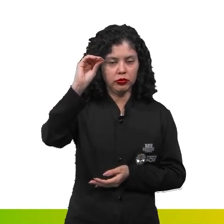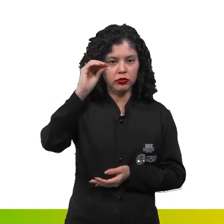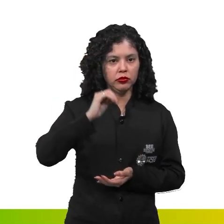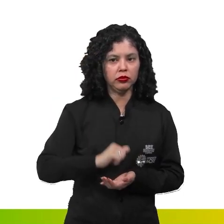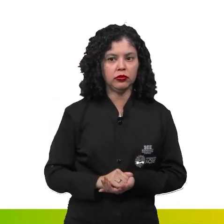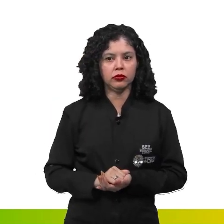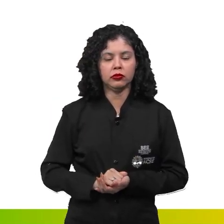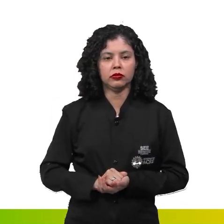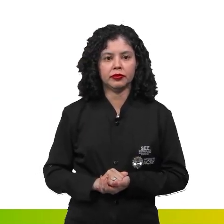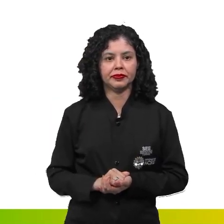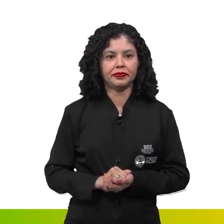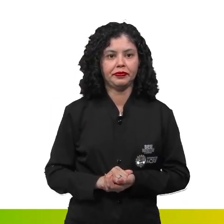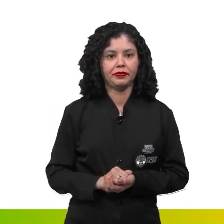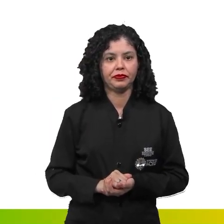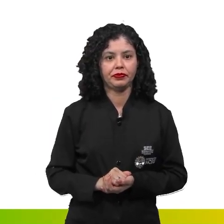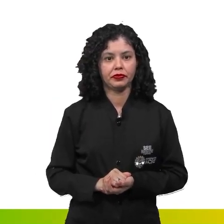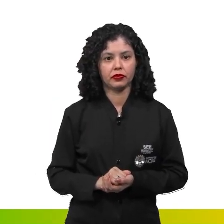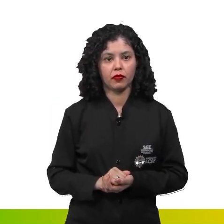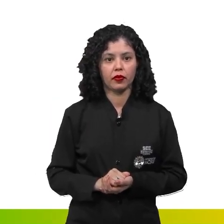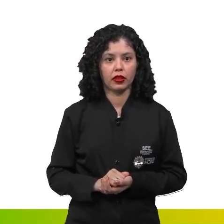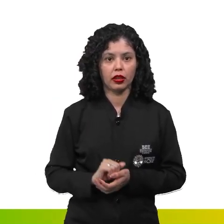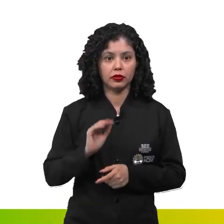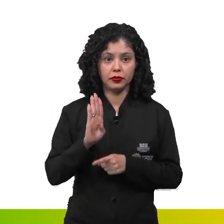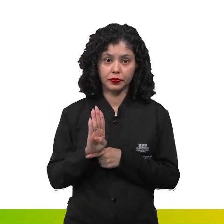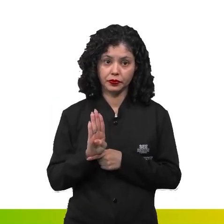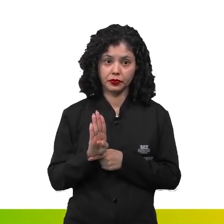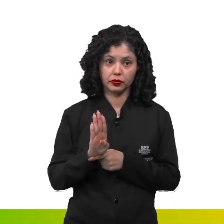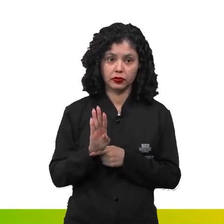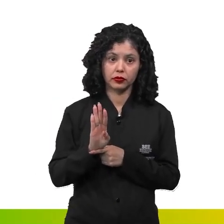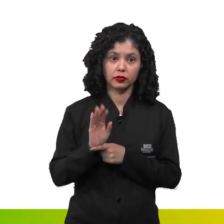potência de bytes.